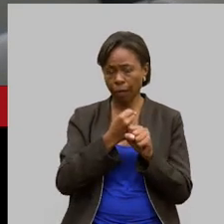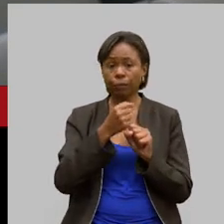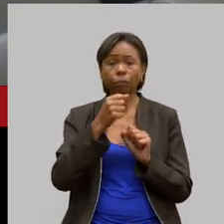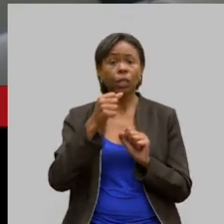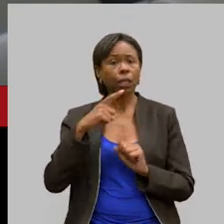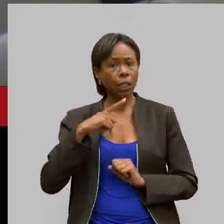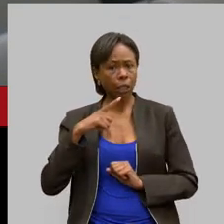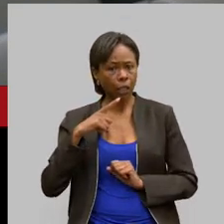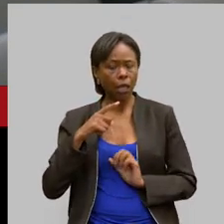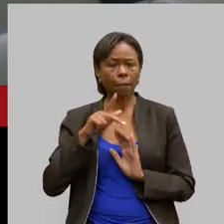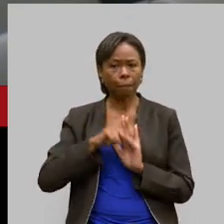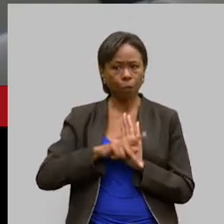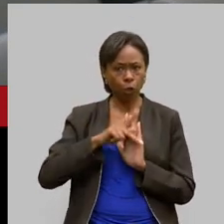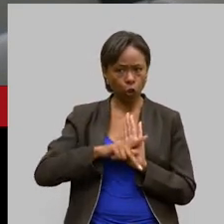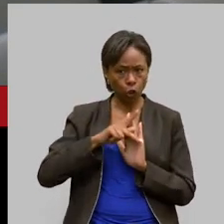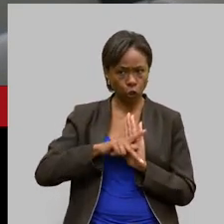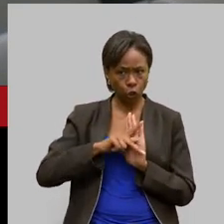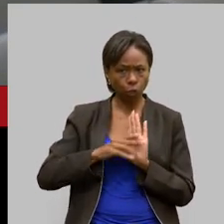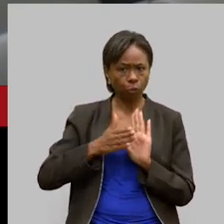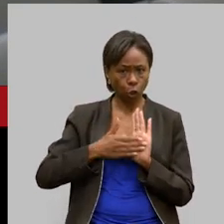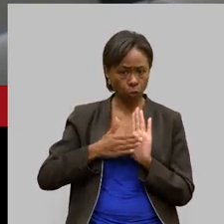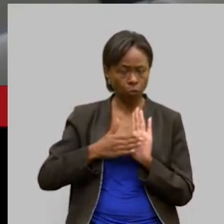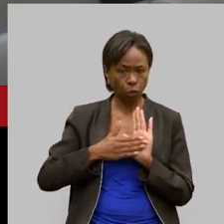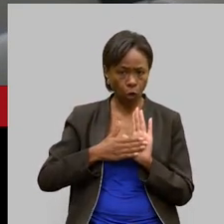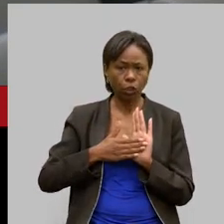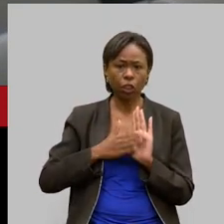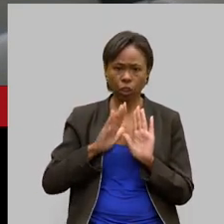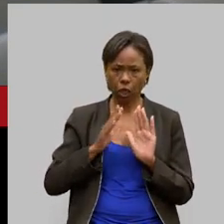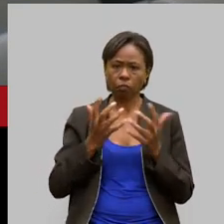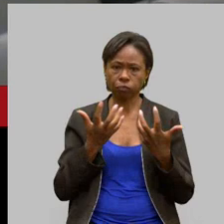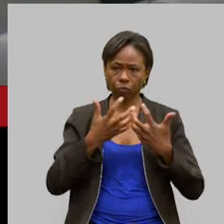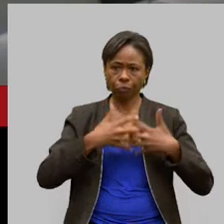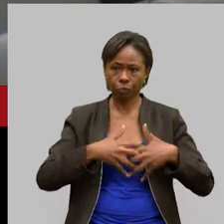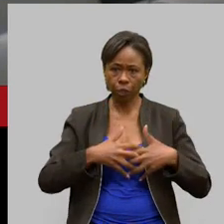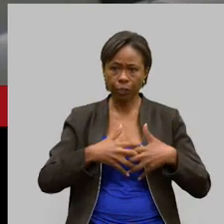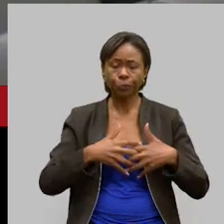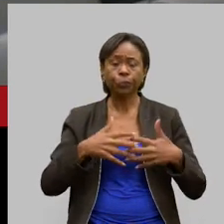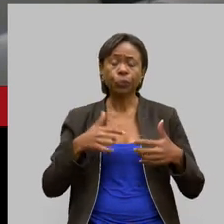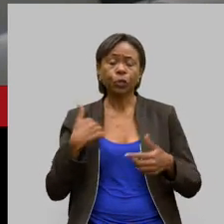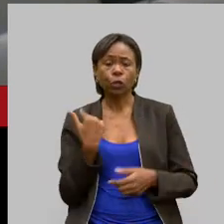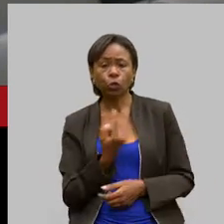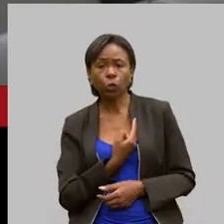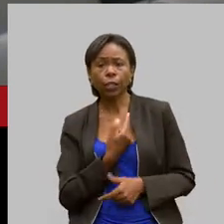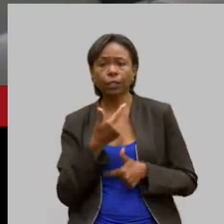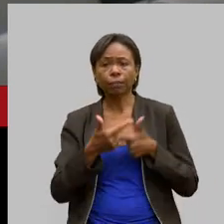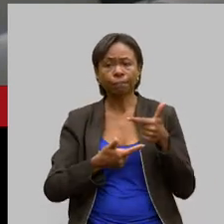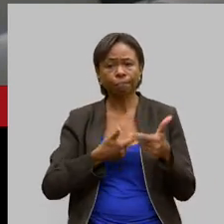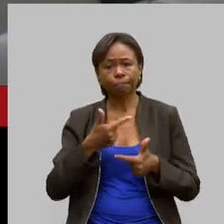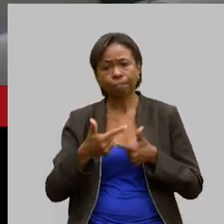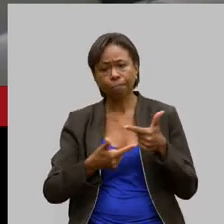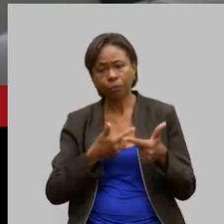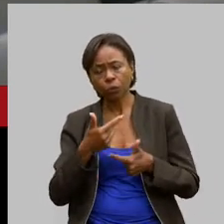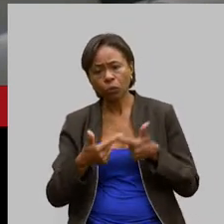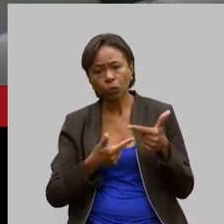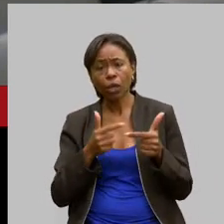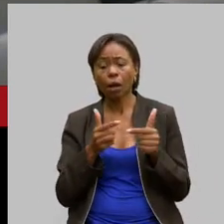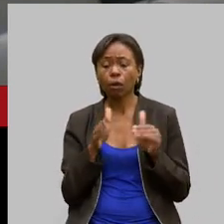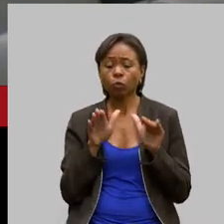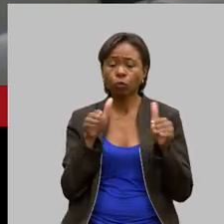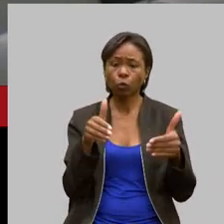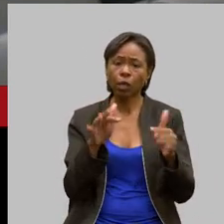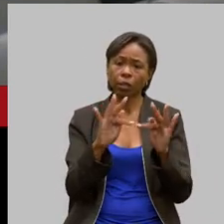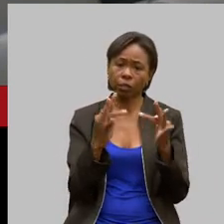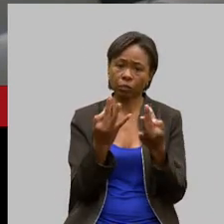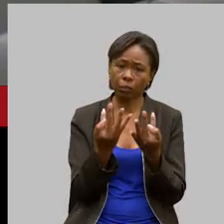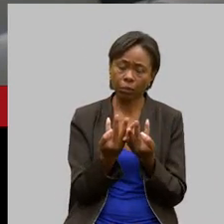estão em vigor e nós trabalhamos com esses projetos em favor dessas famílias e também melhores